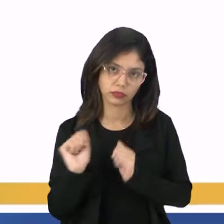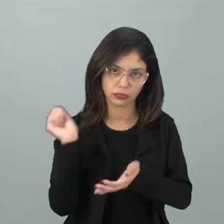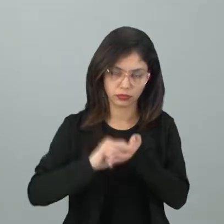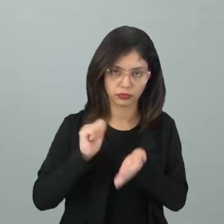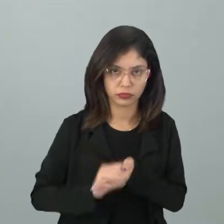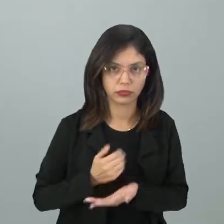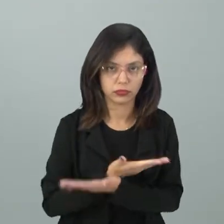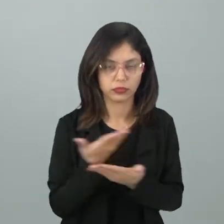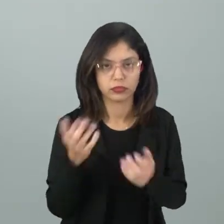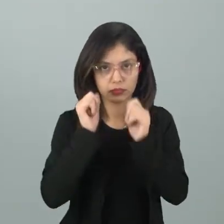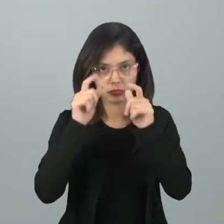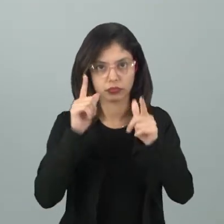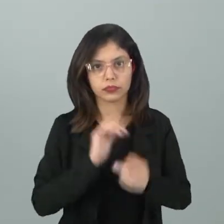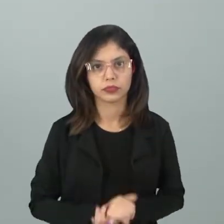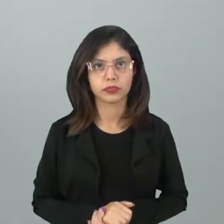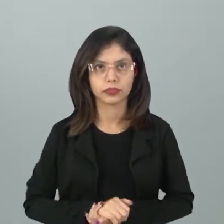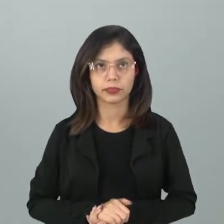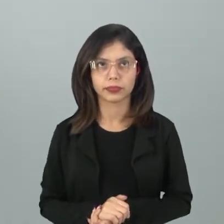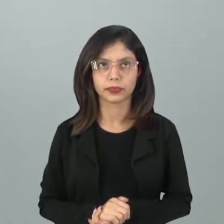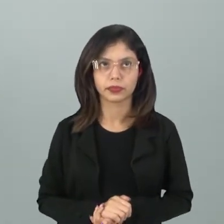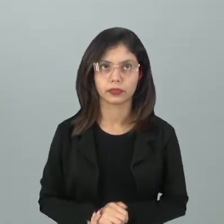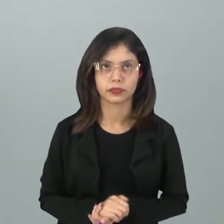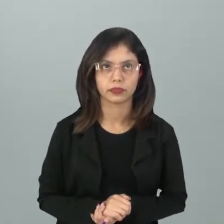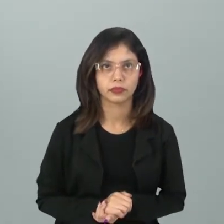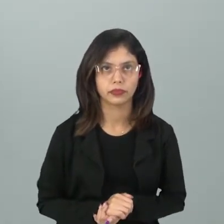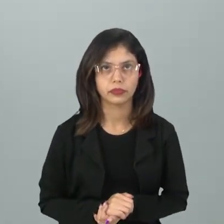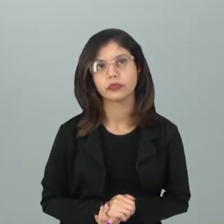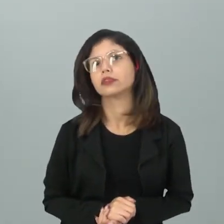o de vocês. Então, prestem muita atenção. Vamos lá.